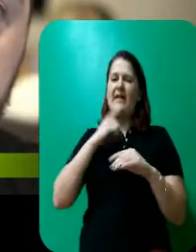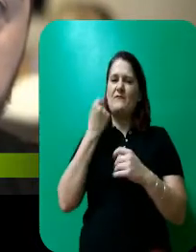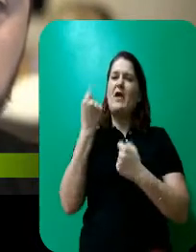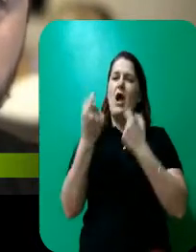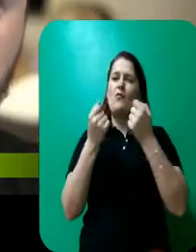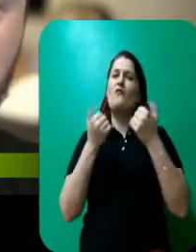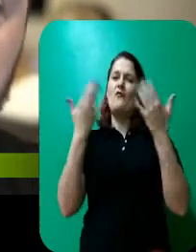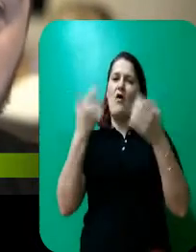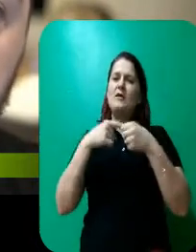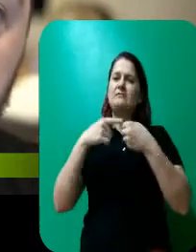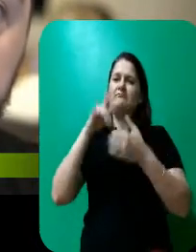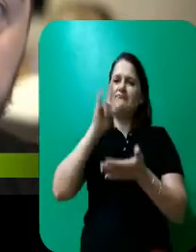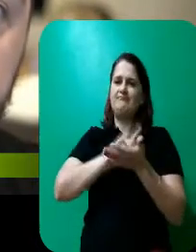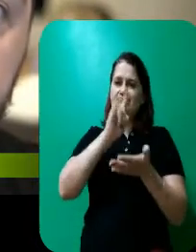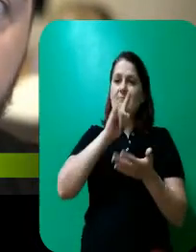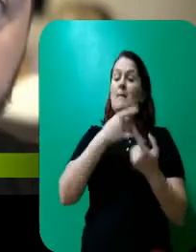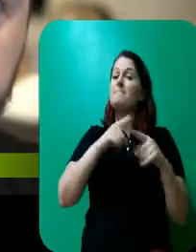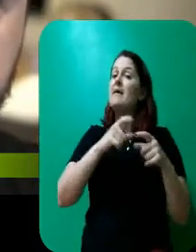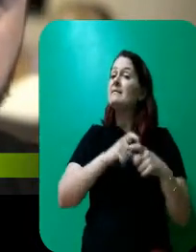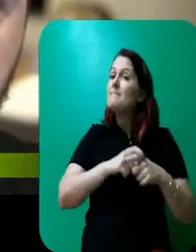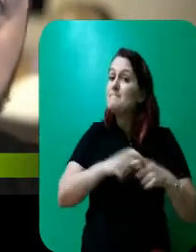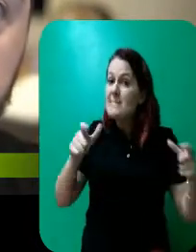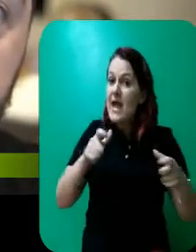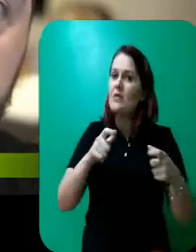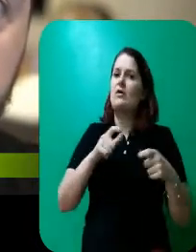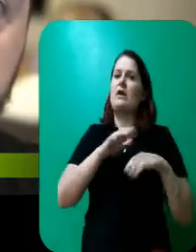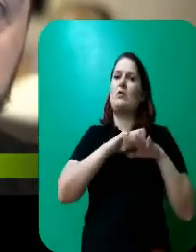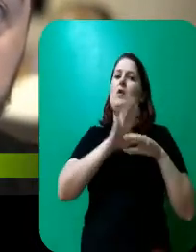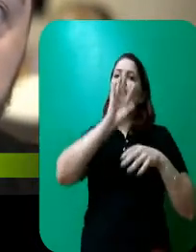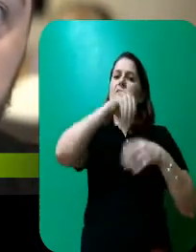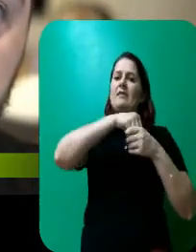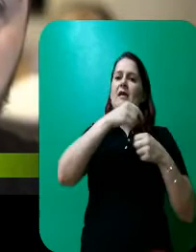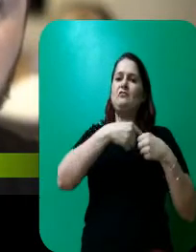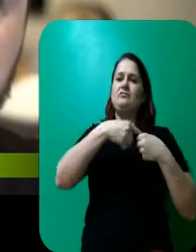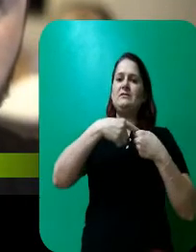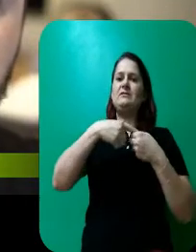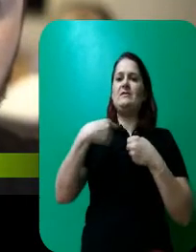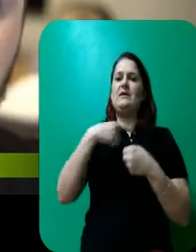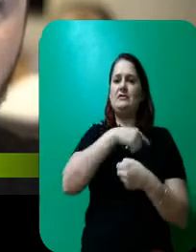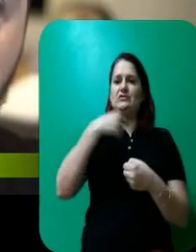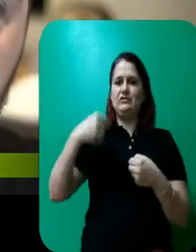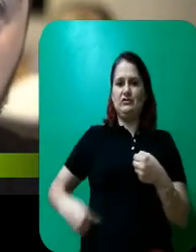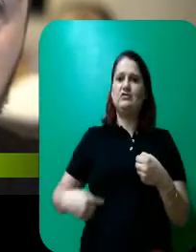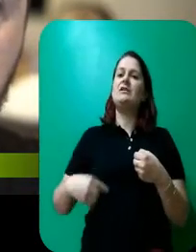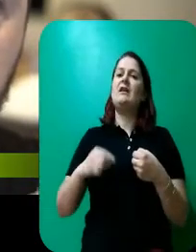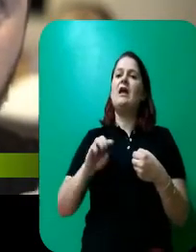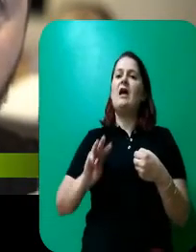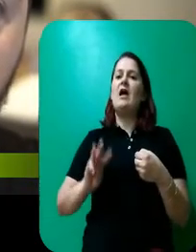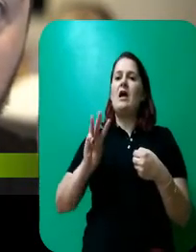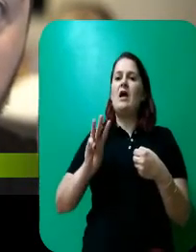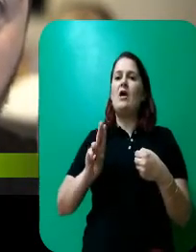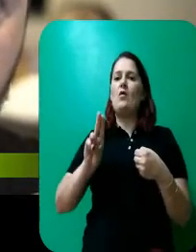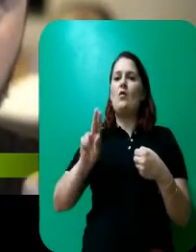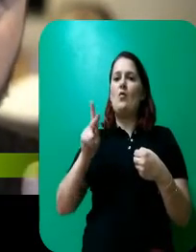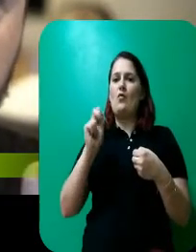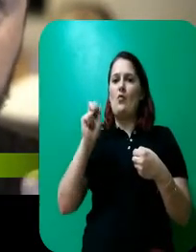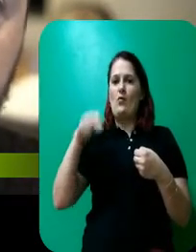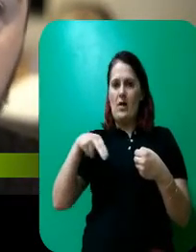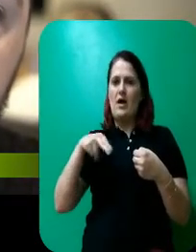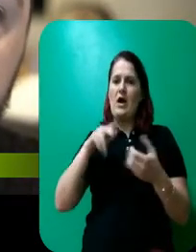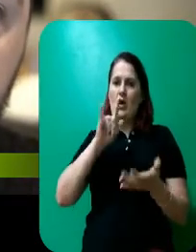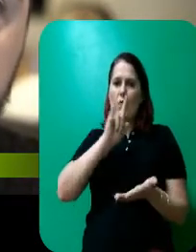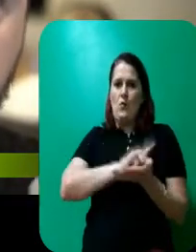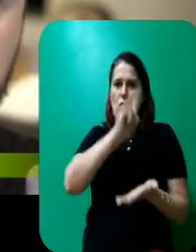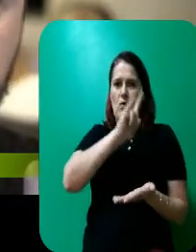da epidemia, o grosso do surto principal aconteceu só na região de Wuhan. Quer dizer que eles tinham que lidar com um problema, com um lugar, para